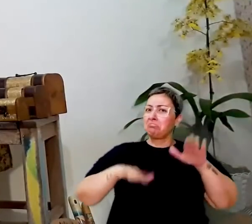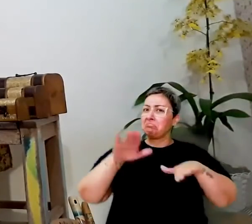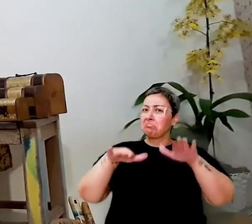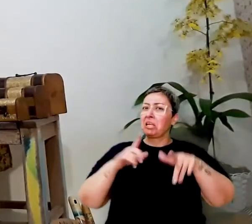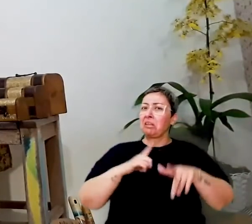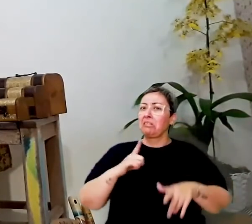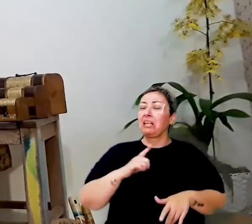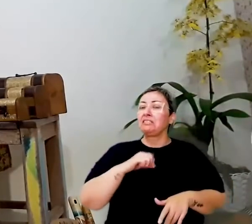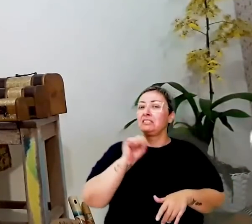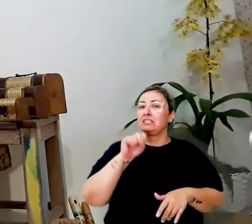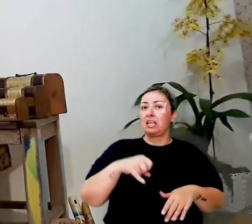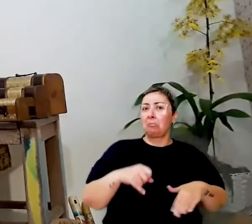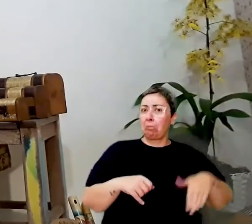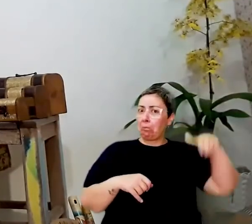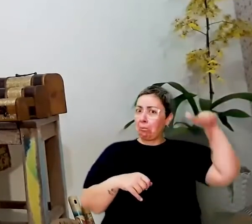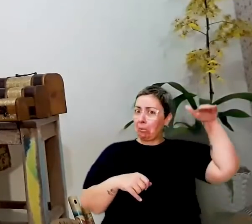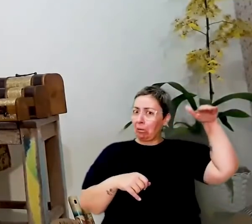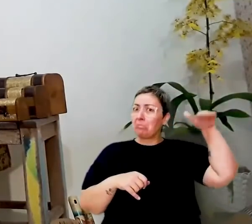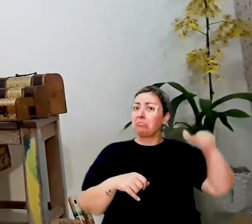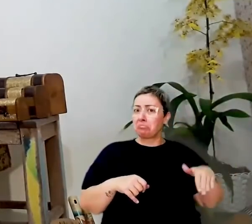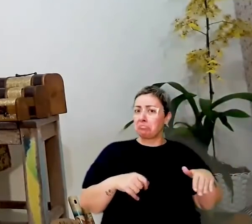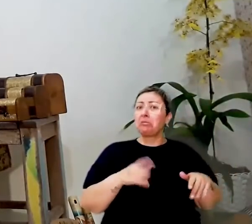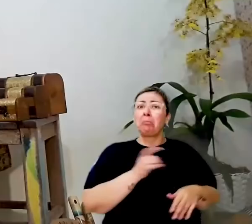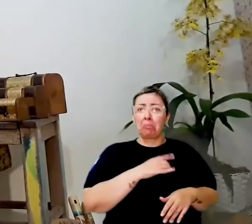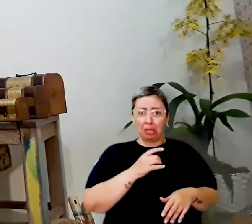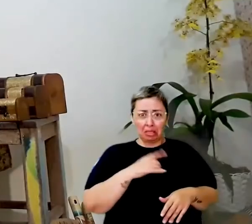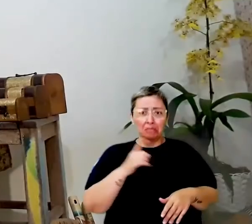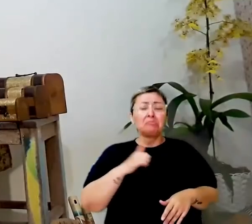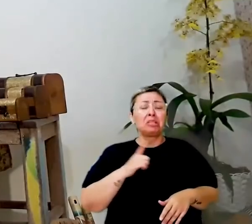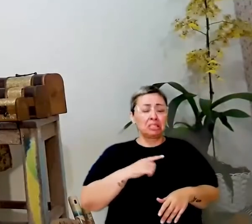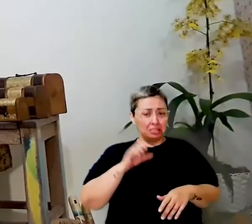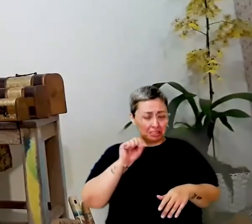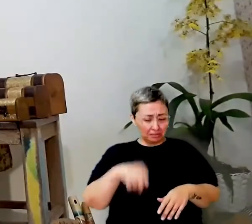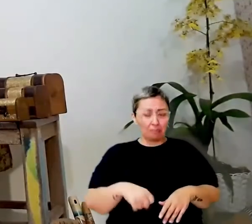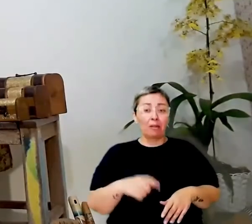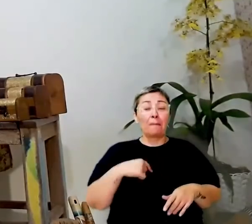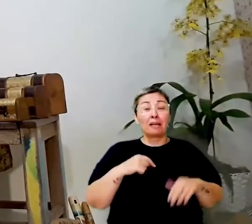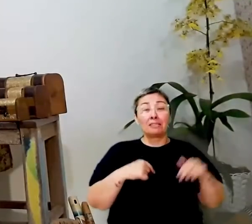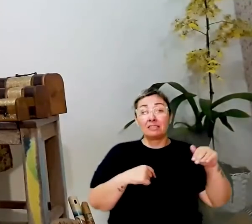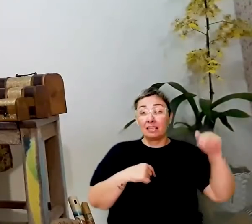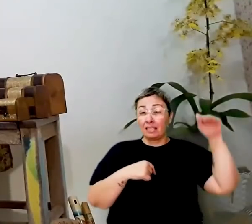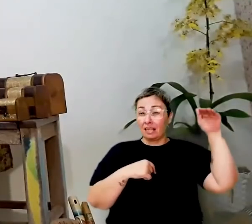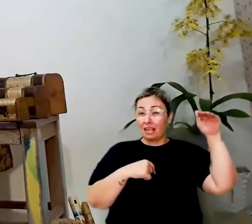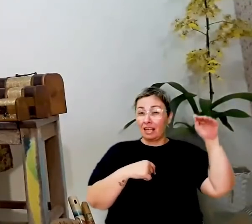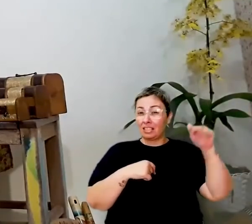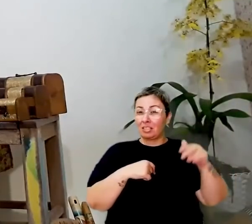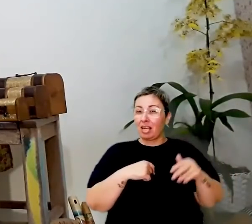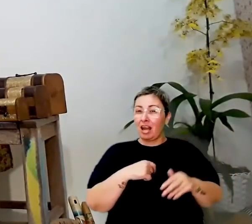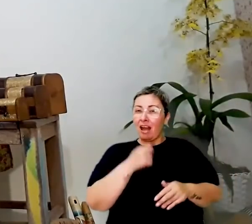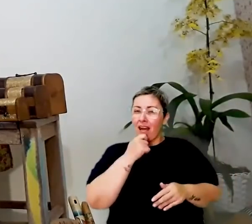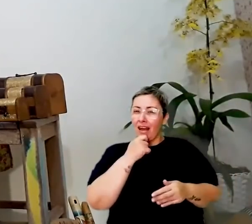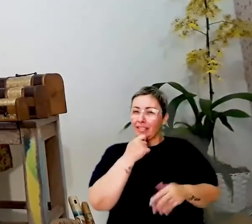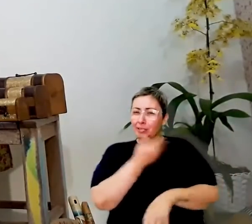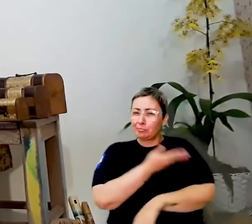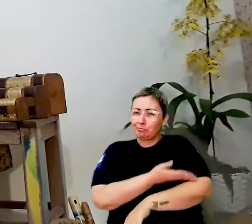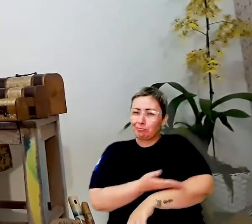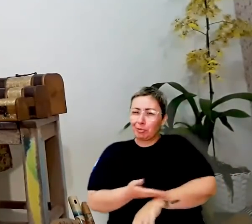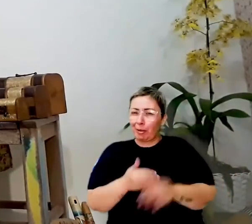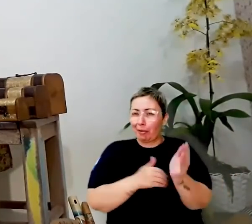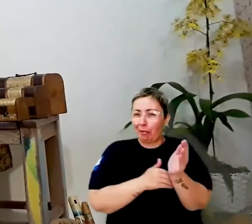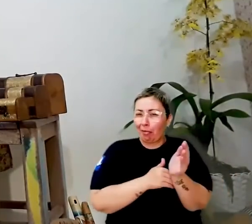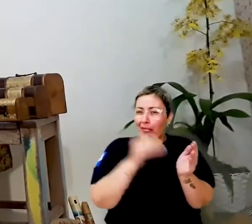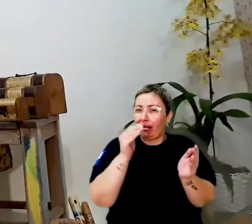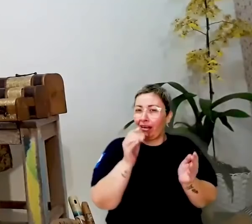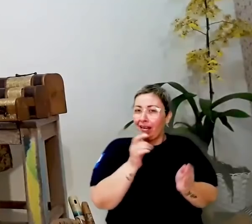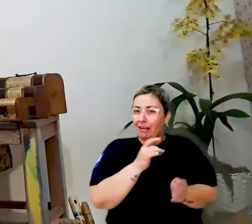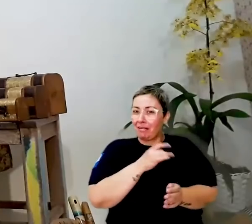Gente grande e gente pequena. É que gente grande não está muito acostumado a contar sobre